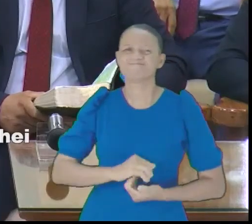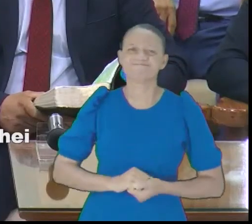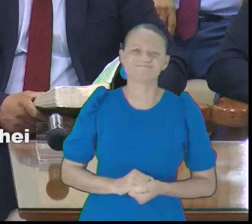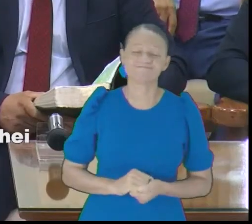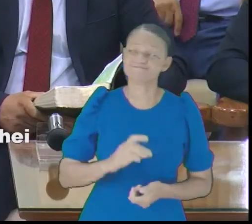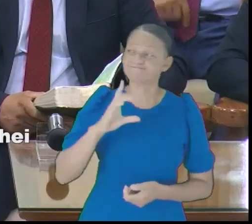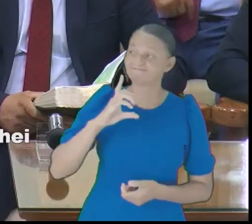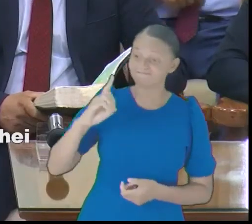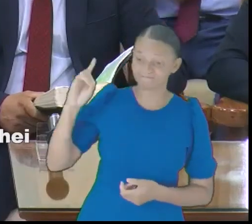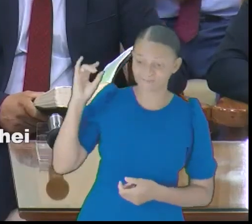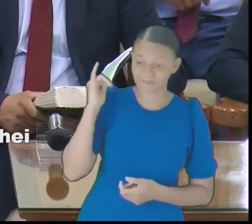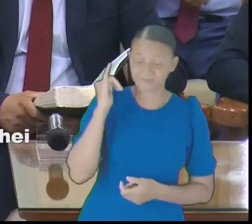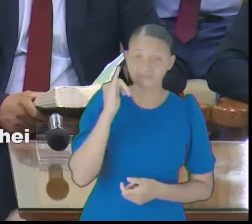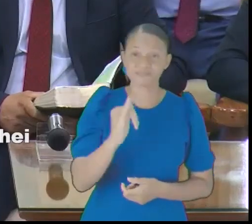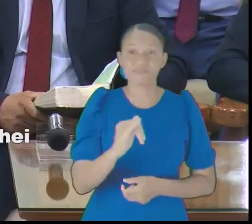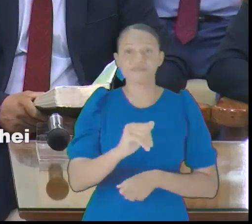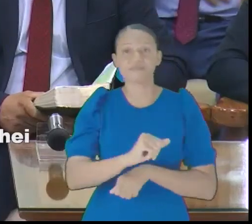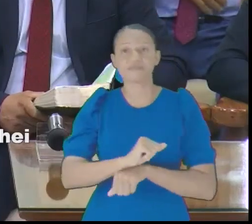Deus disse a Abraão: